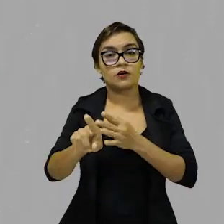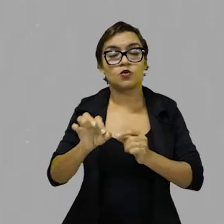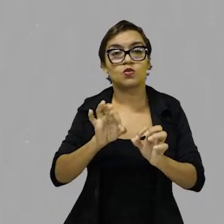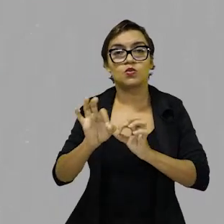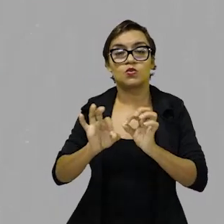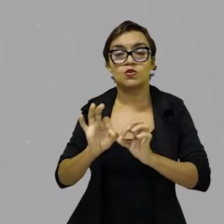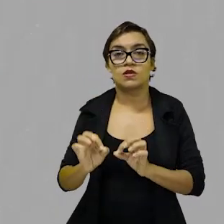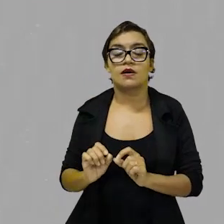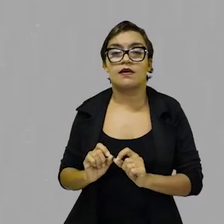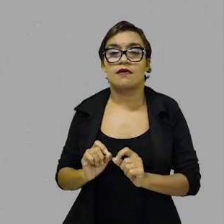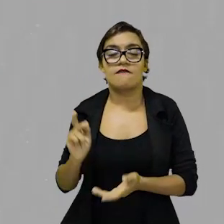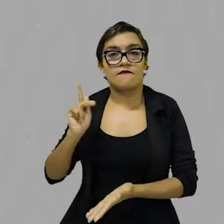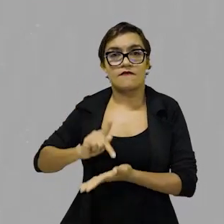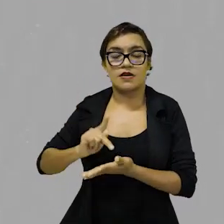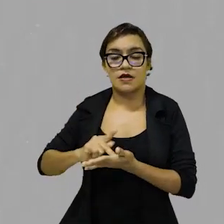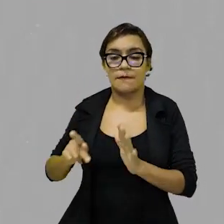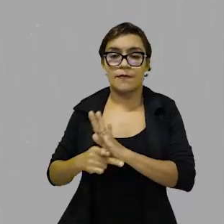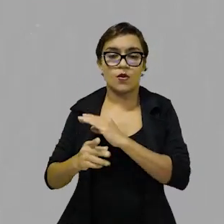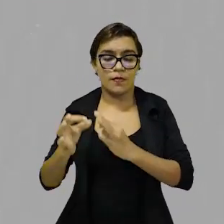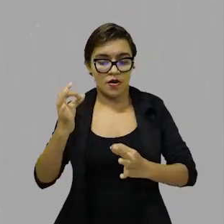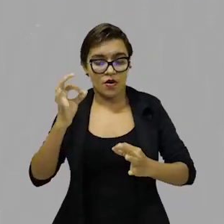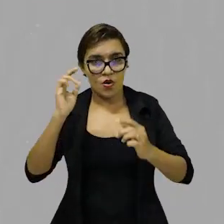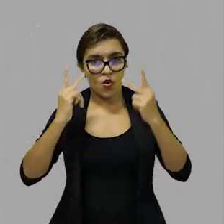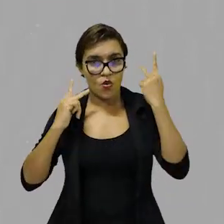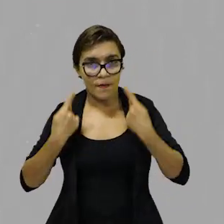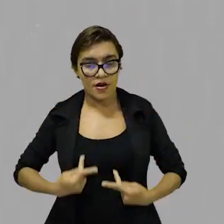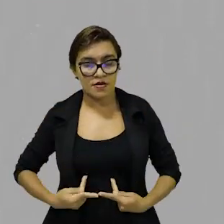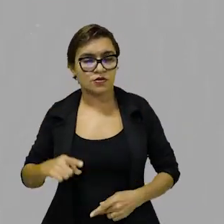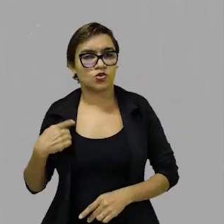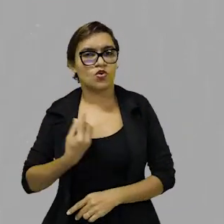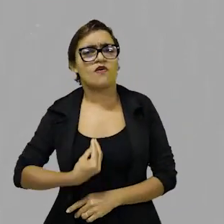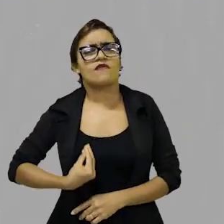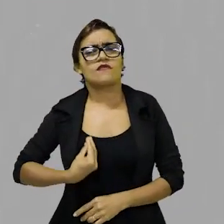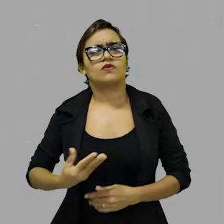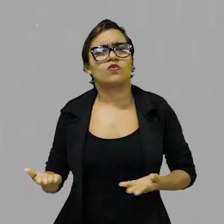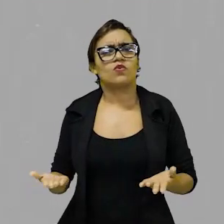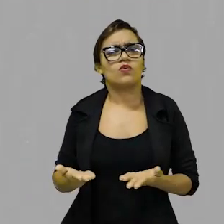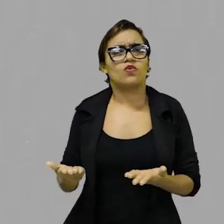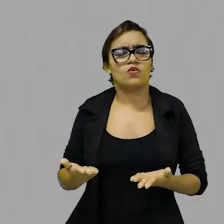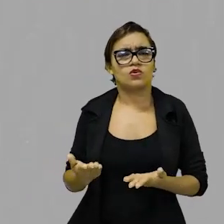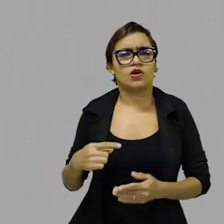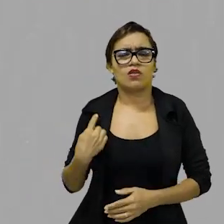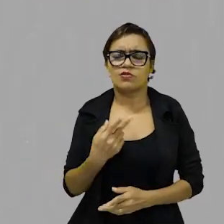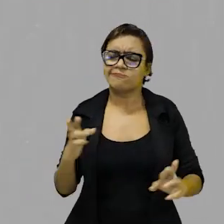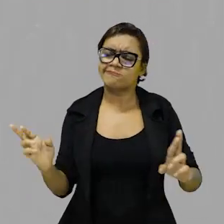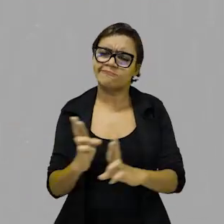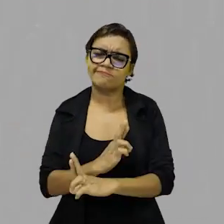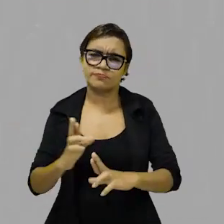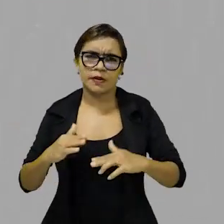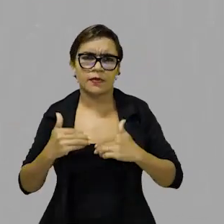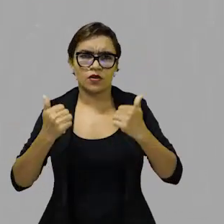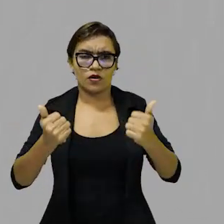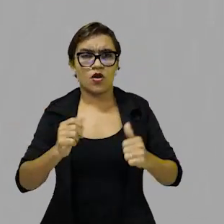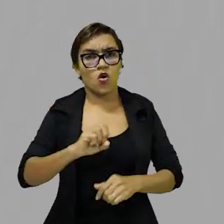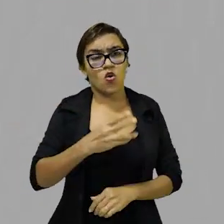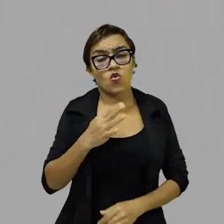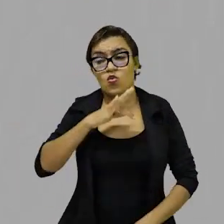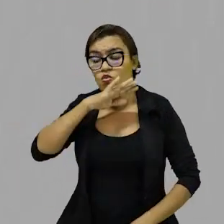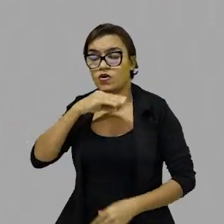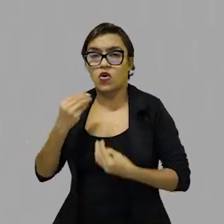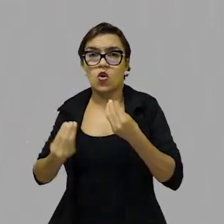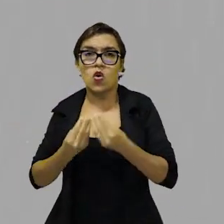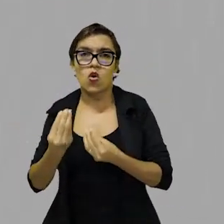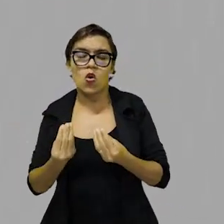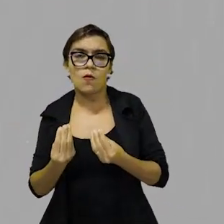essa autenticidade humana, né? O que nós estamos vivendo hoje? Será que as nossas relações melhoraram ou pioraram? Como eu me